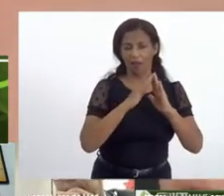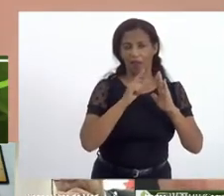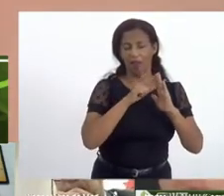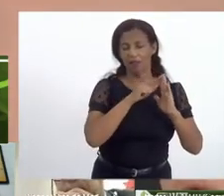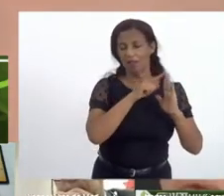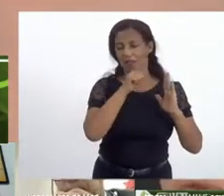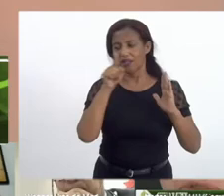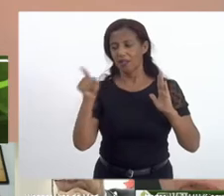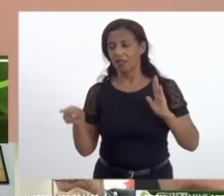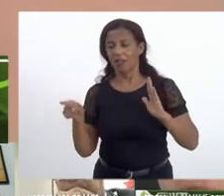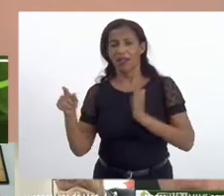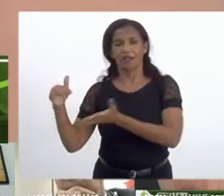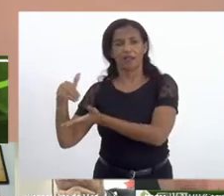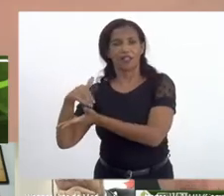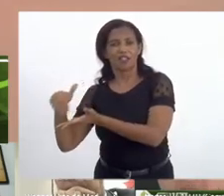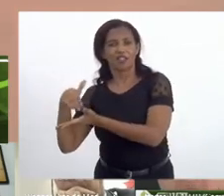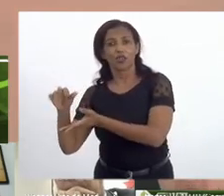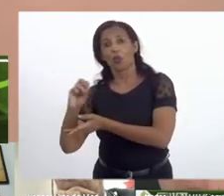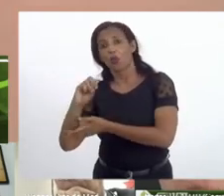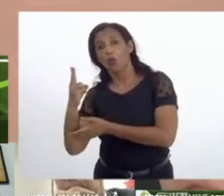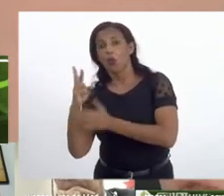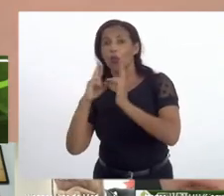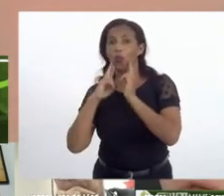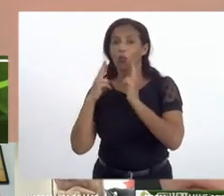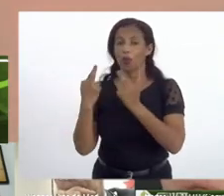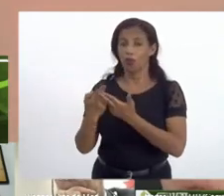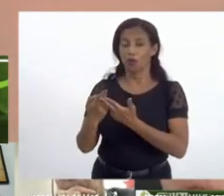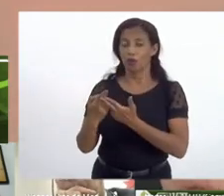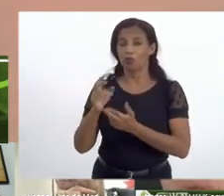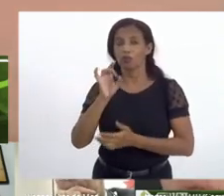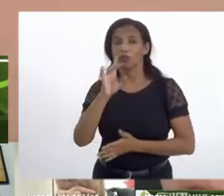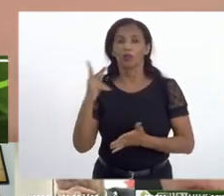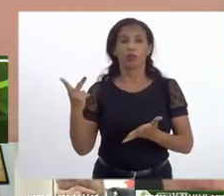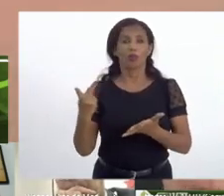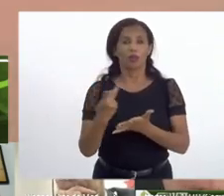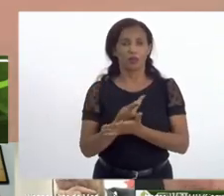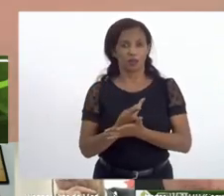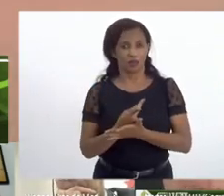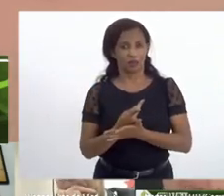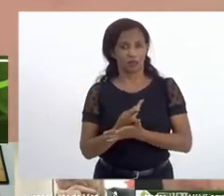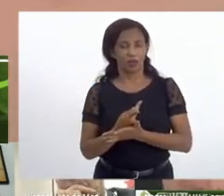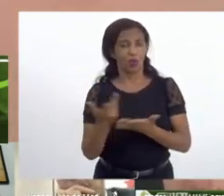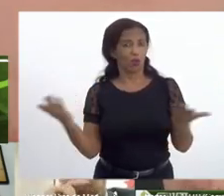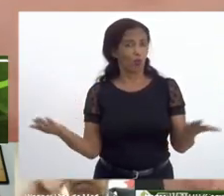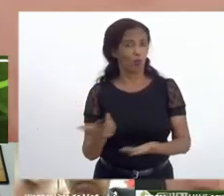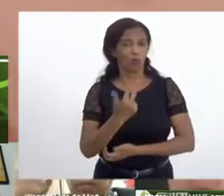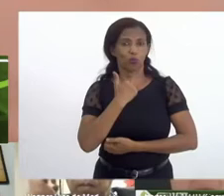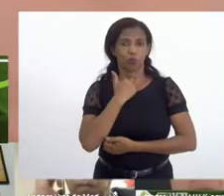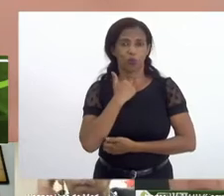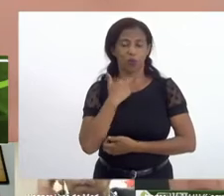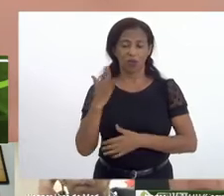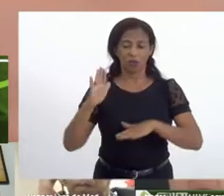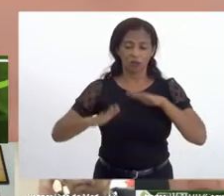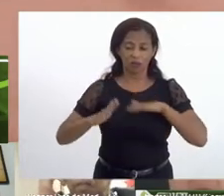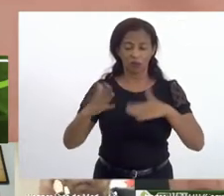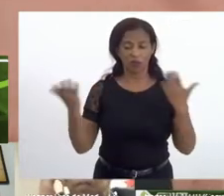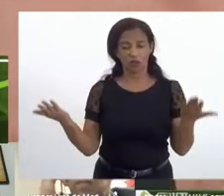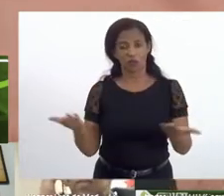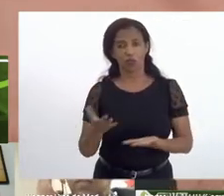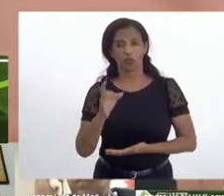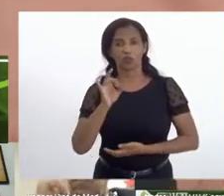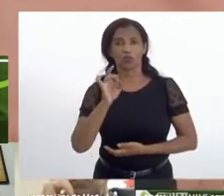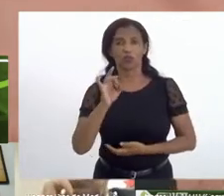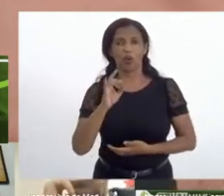escritório ou de onde vai ter a reunião. Só que isso, nos modais, não é possível. Talvez hoje só